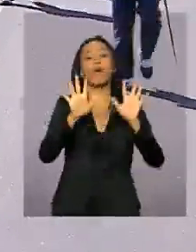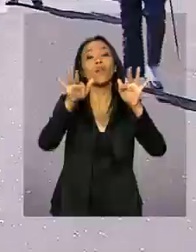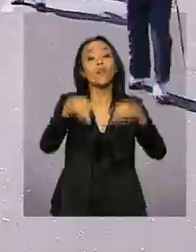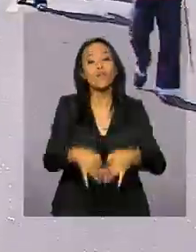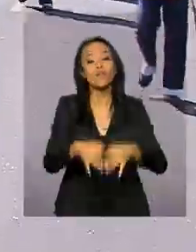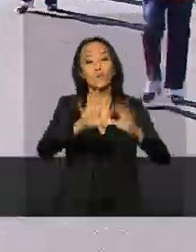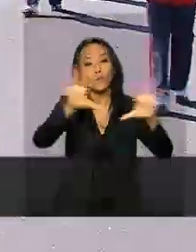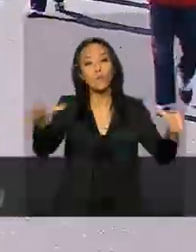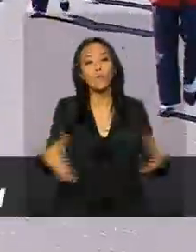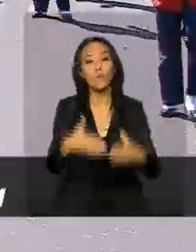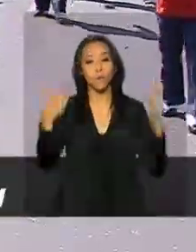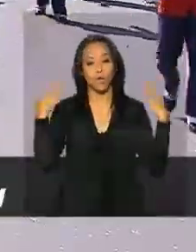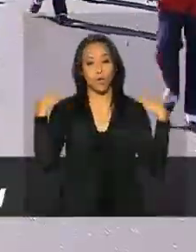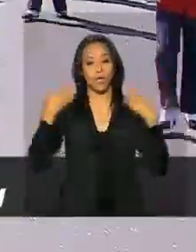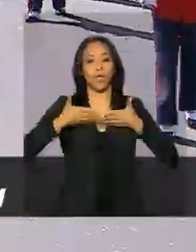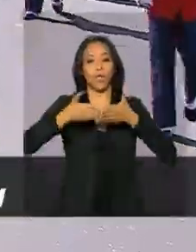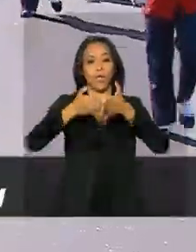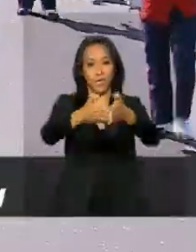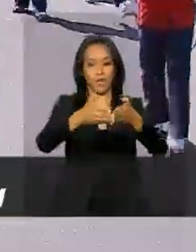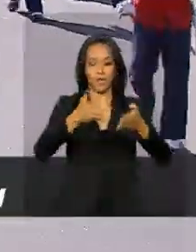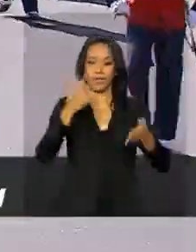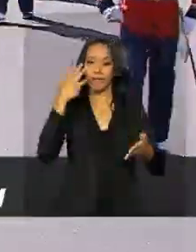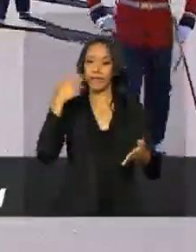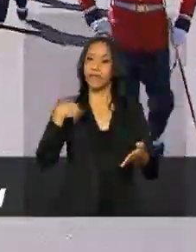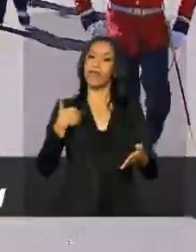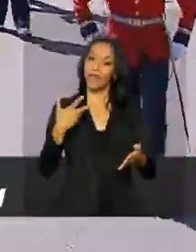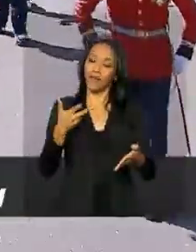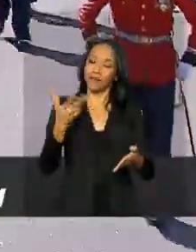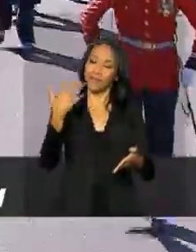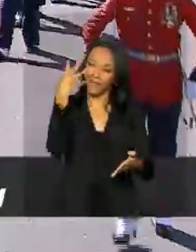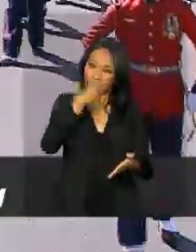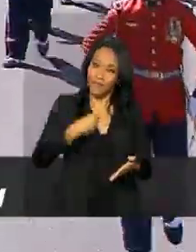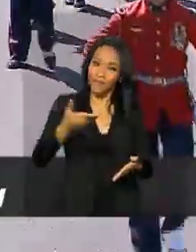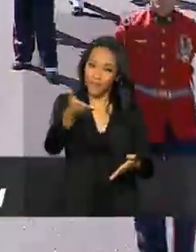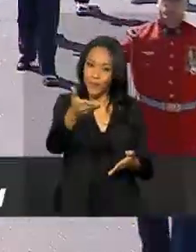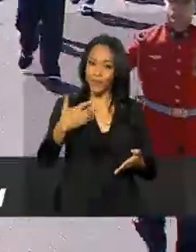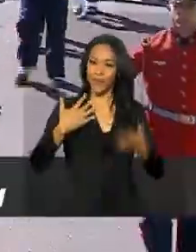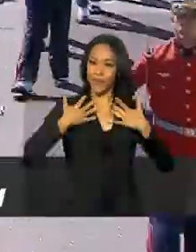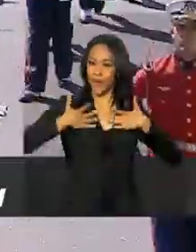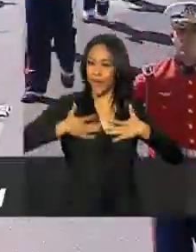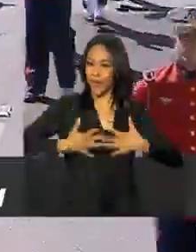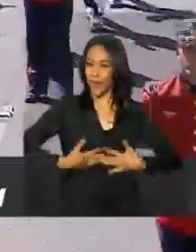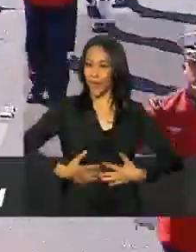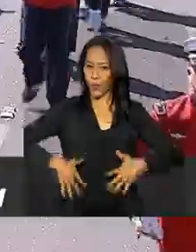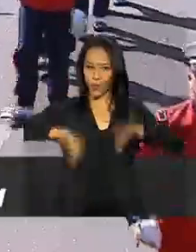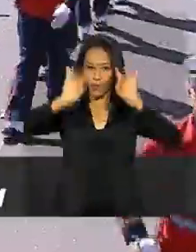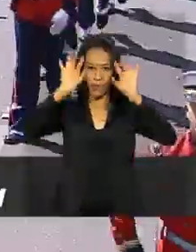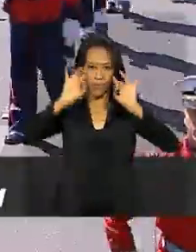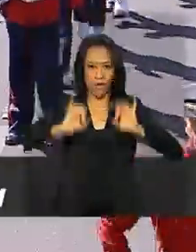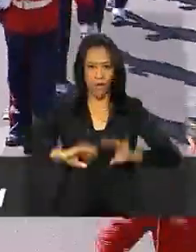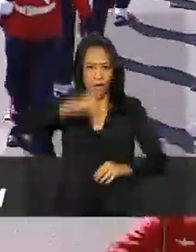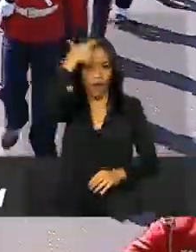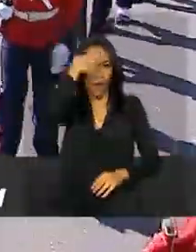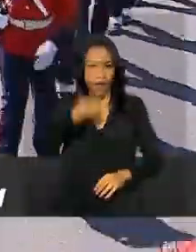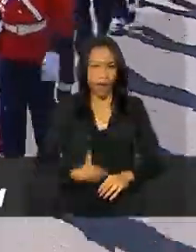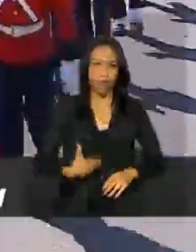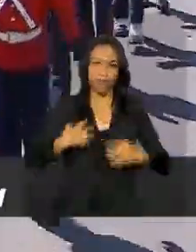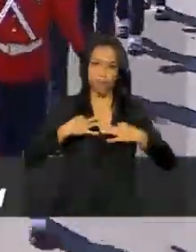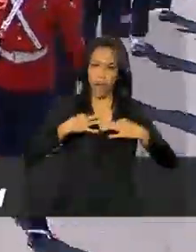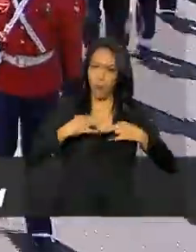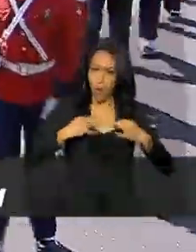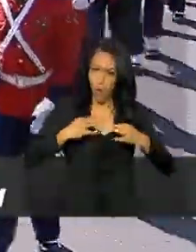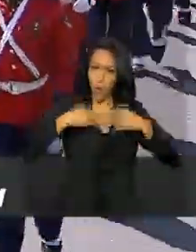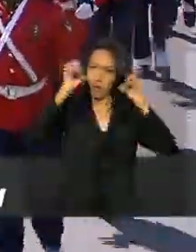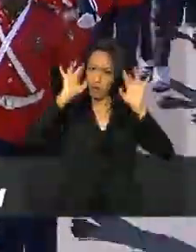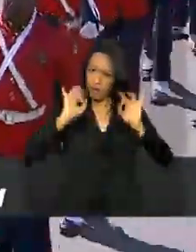do Brasil, que não poderia ser lindo, diferente, né? É o uniforme de gala do Corpo de Fuzileiros Navais da Marinha do Brasil, que é o